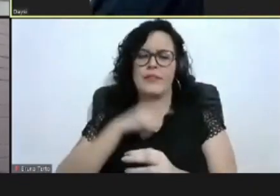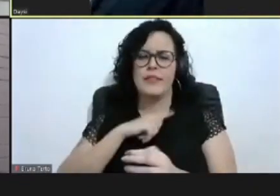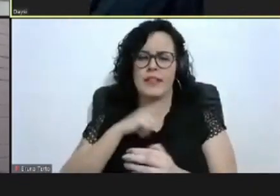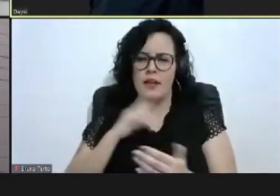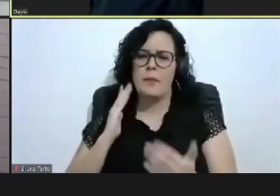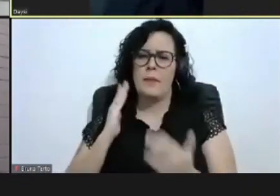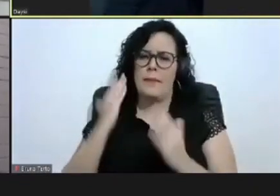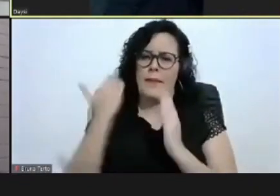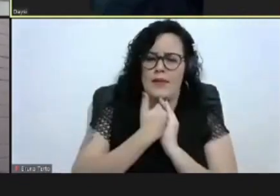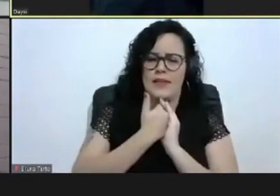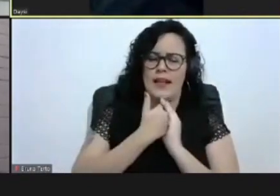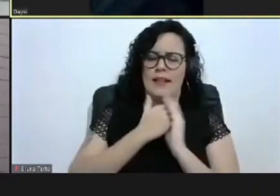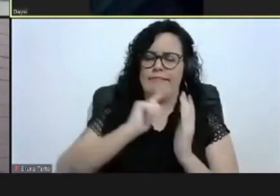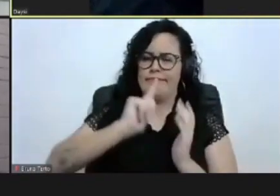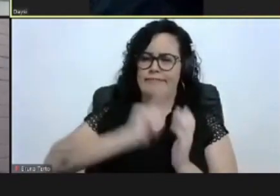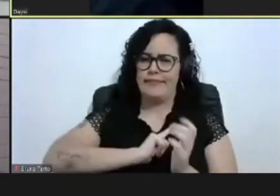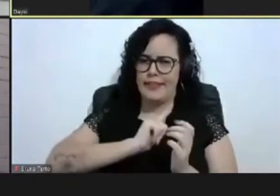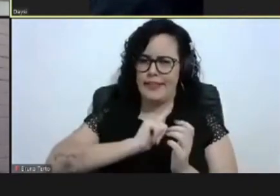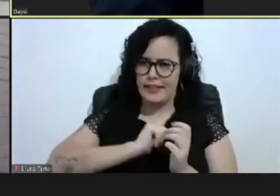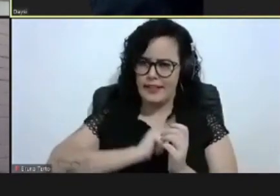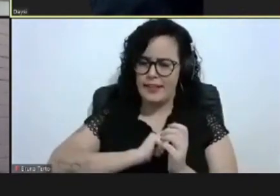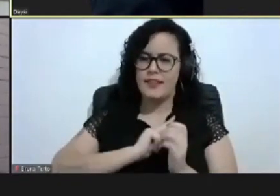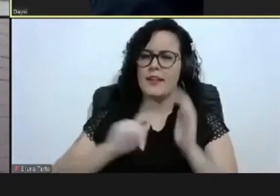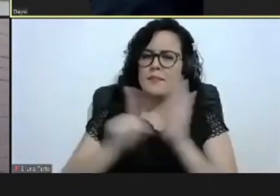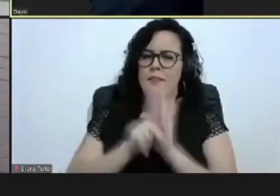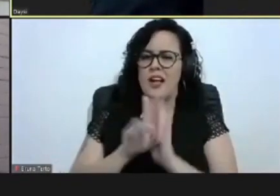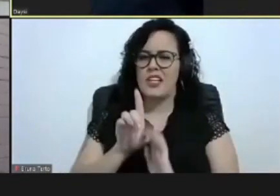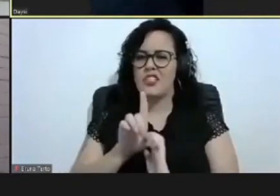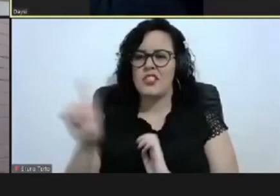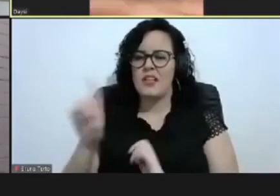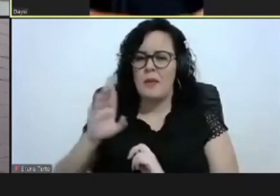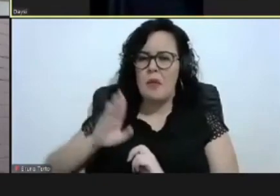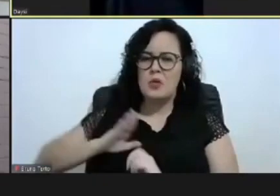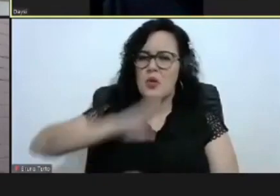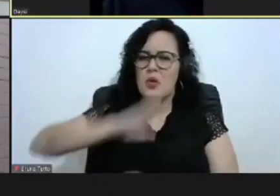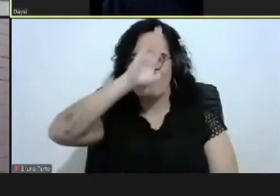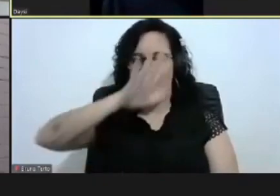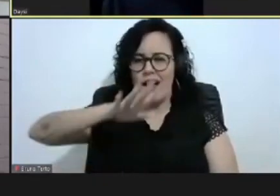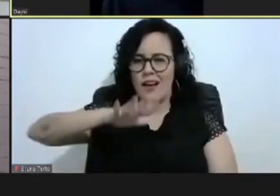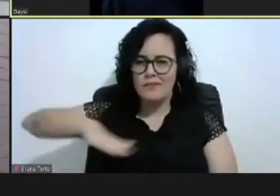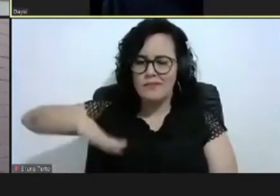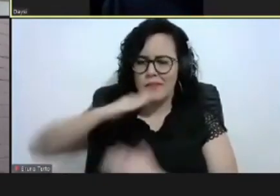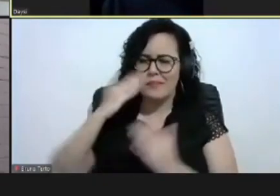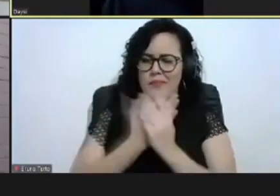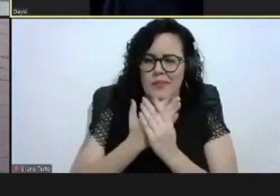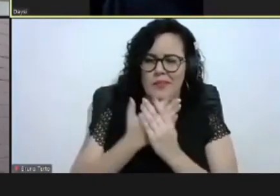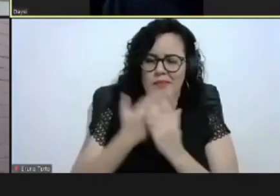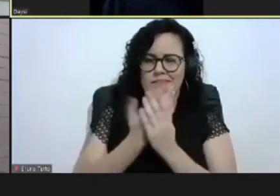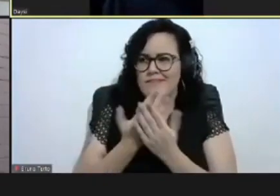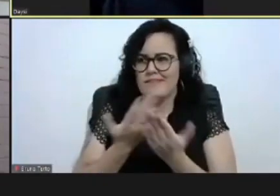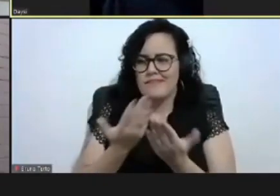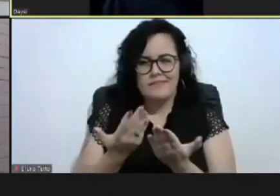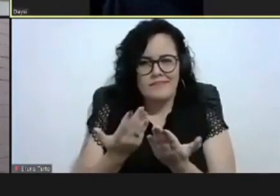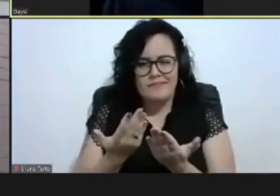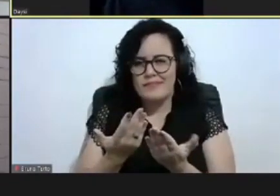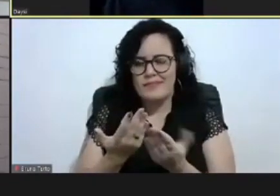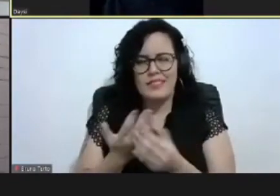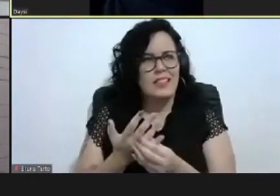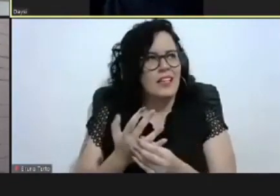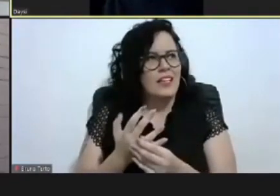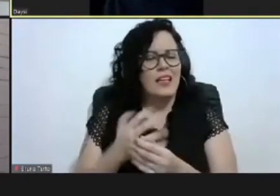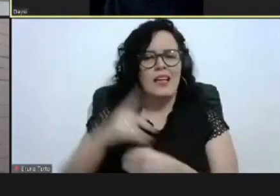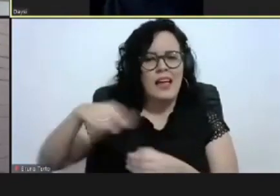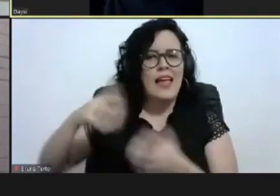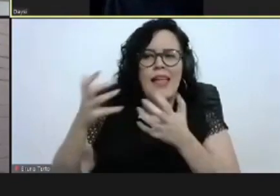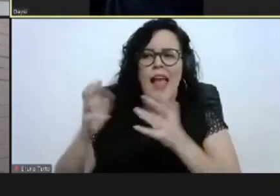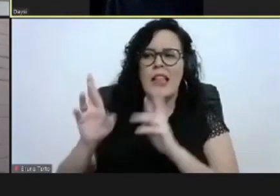tem muita gente aí da linha do Bolsonaro e da linha da direita que adoraria